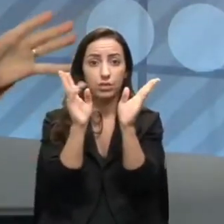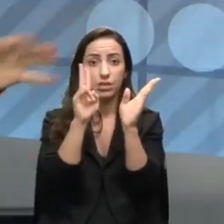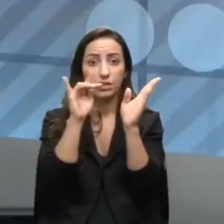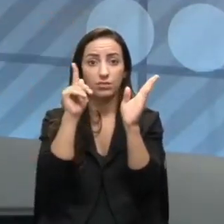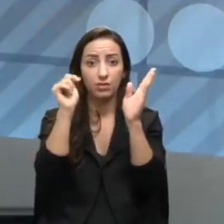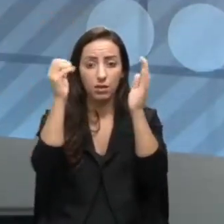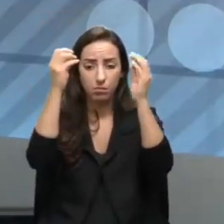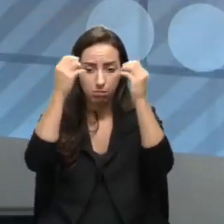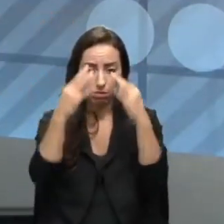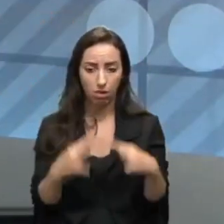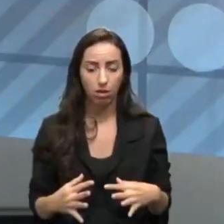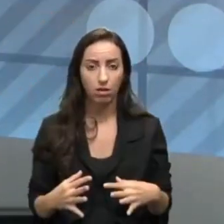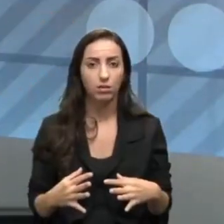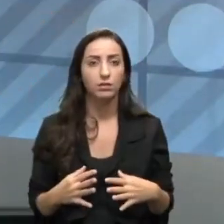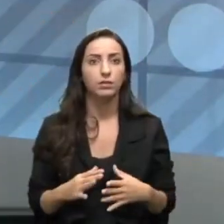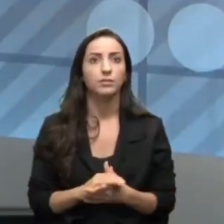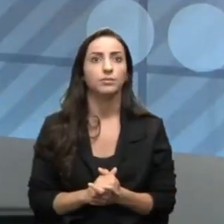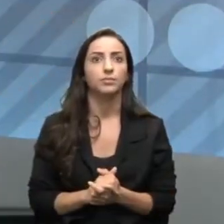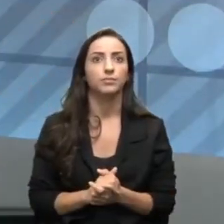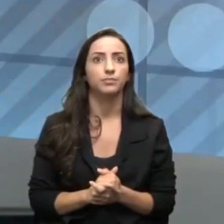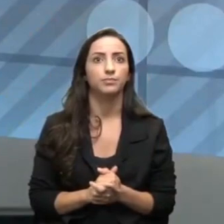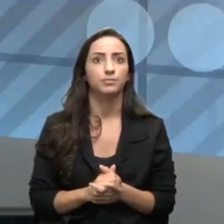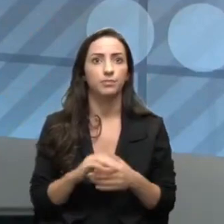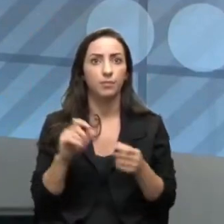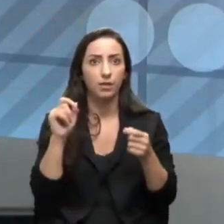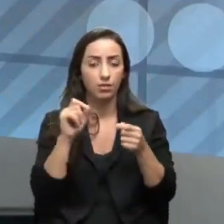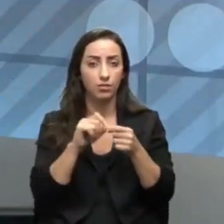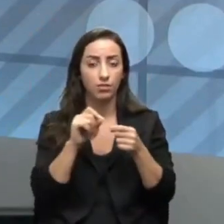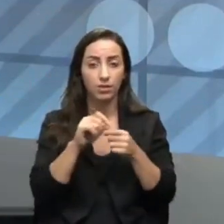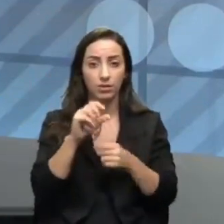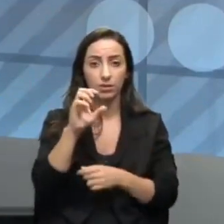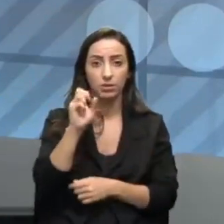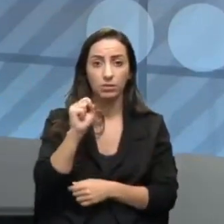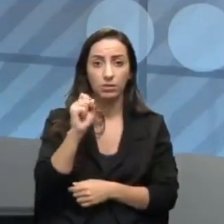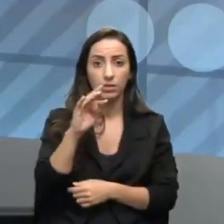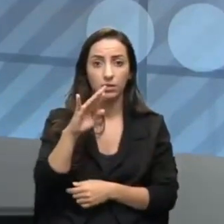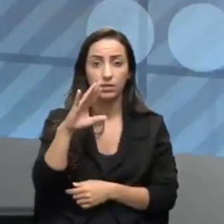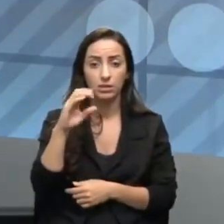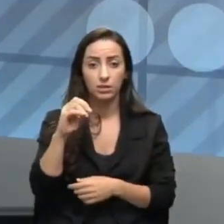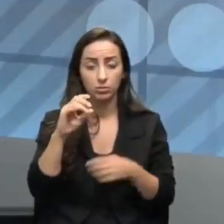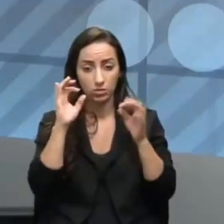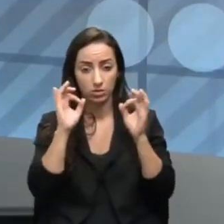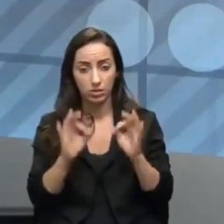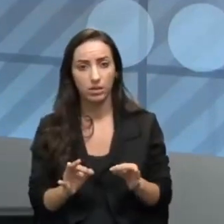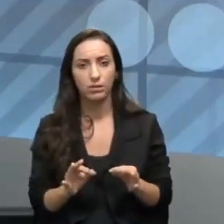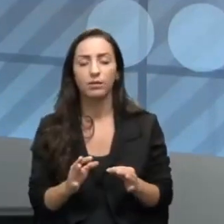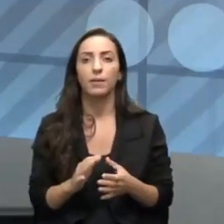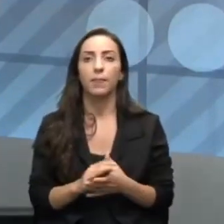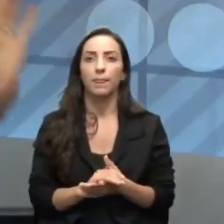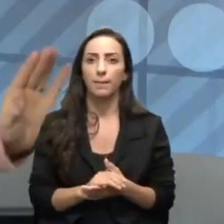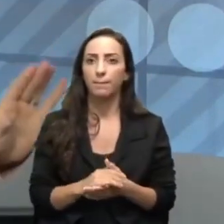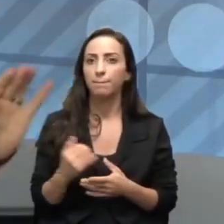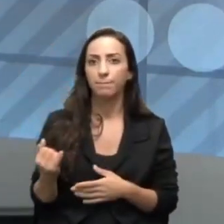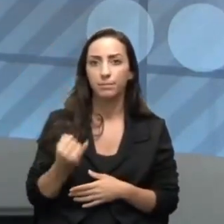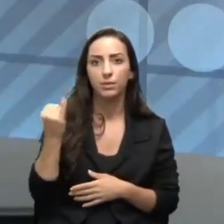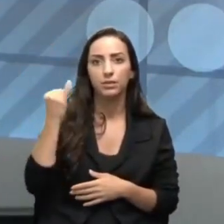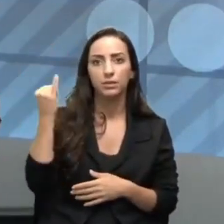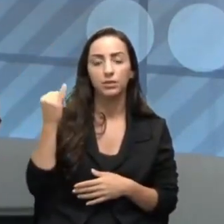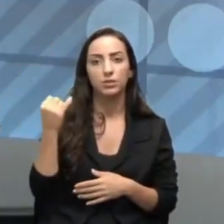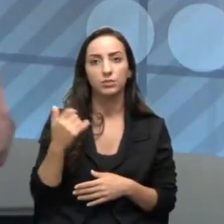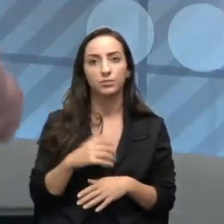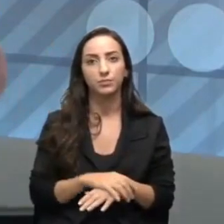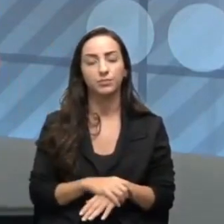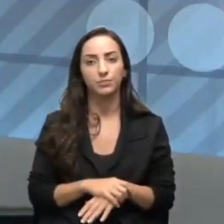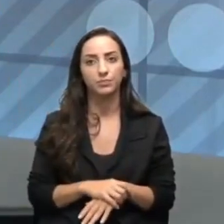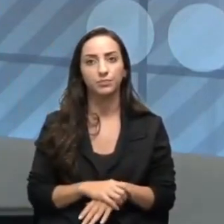ruir. Então, fazer um estribo bem, executá-lo bem feito, é primordial para a nossa